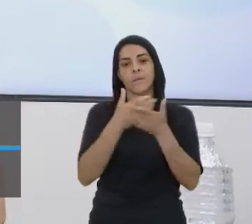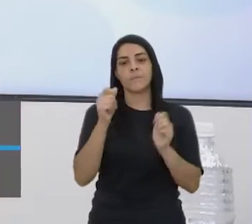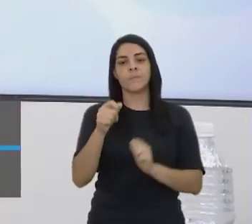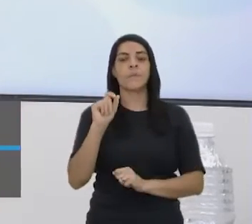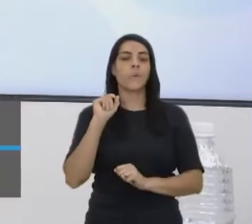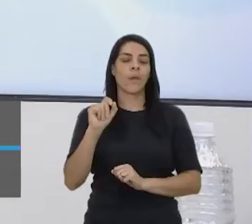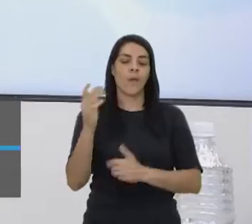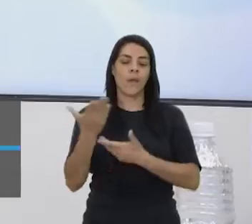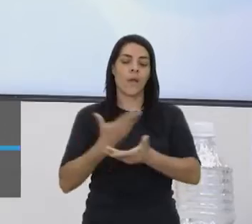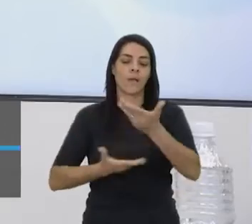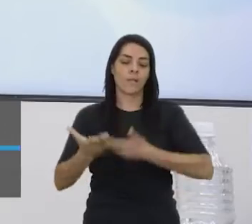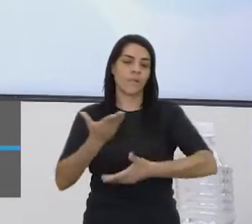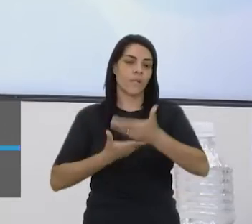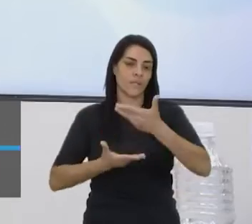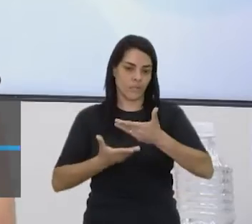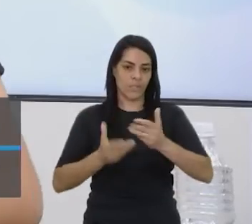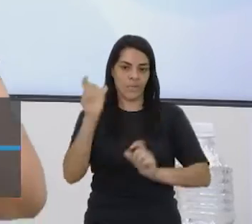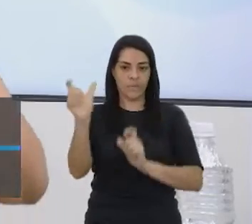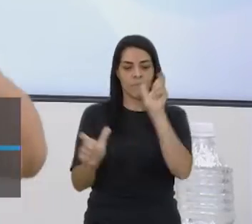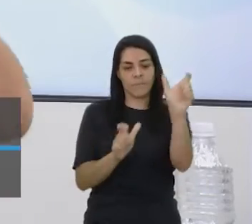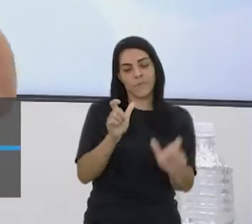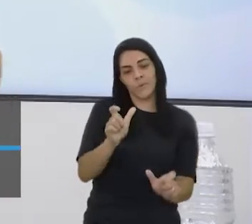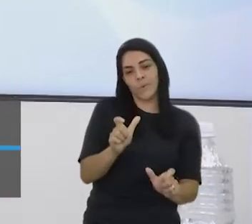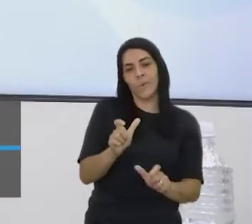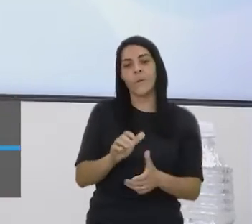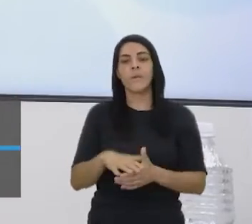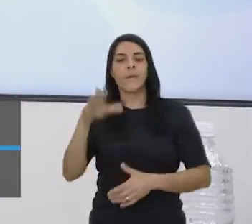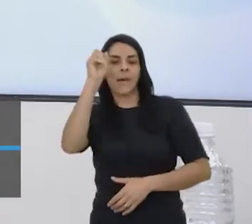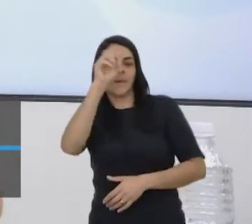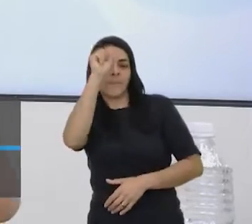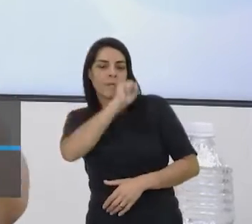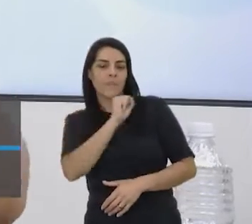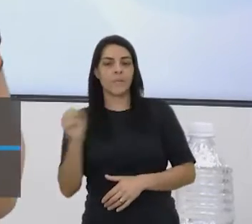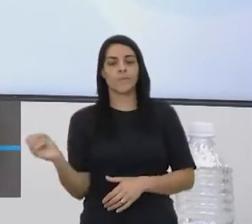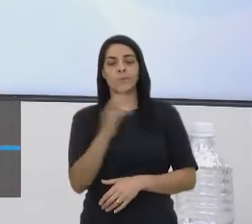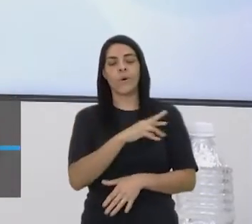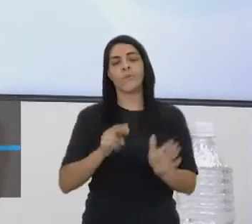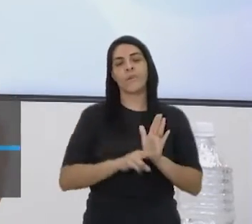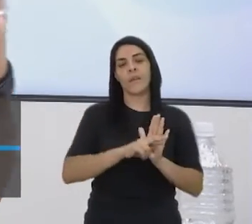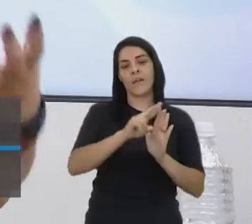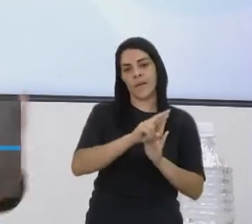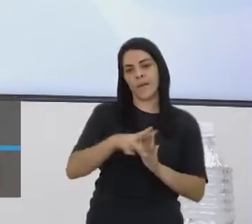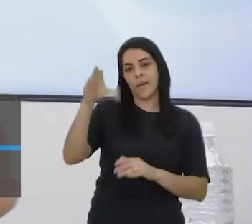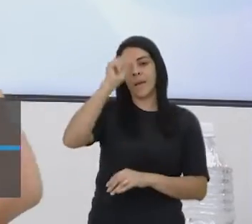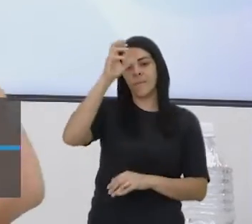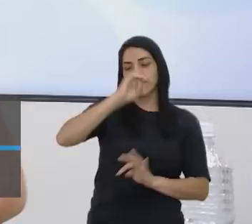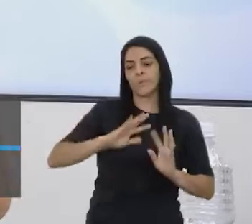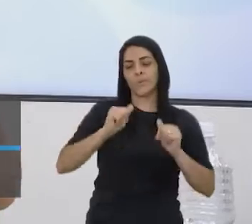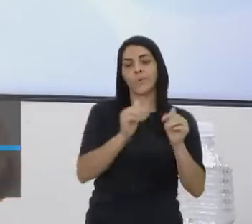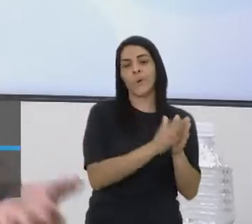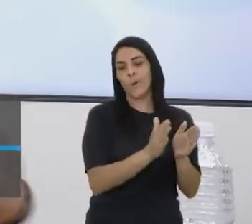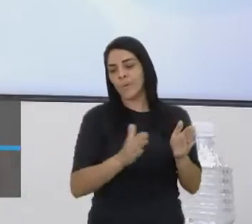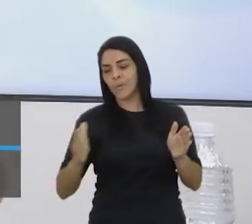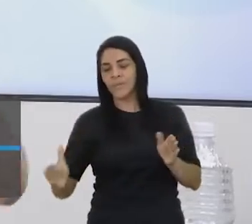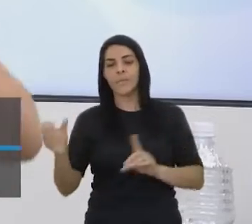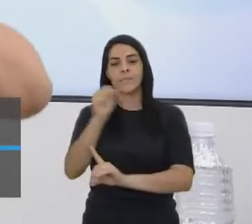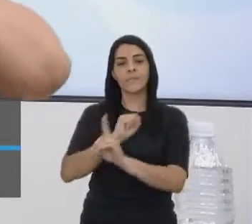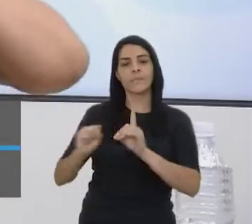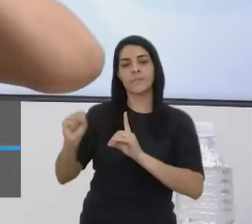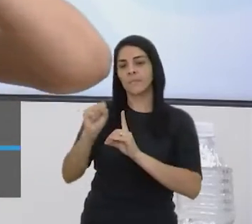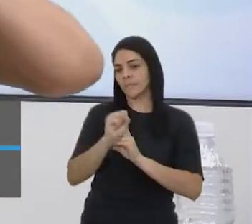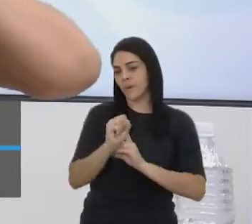as pessoas e aprendendo como a gente interage aprendendo as novas regras aprendendo sobre todo esse processo de que a sociedade